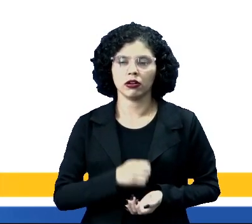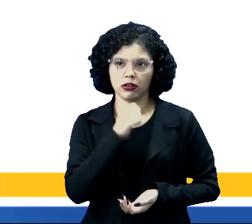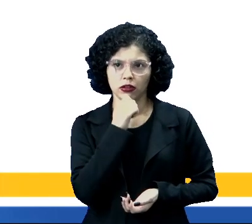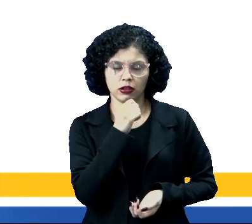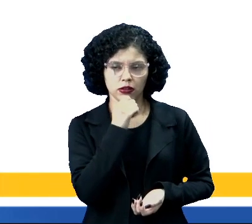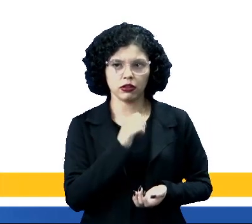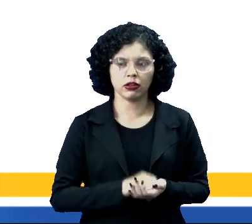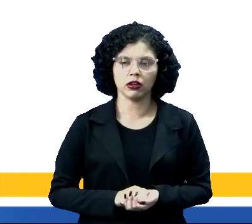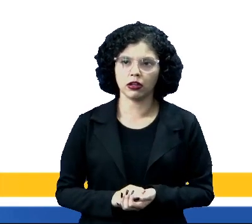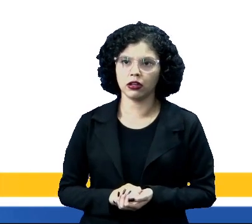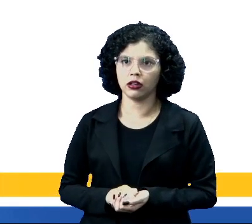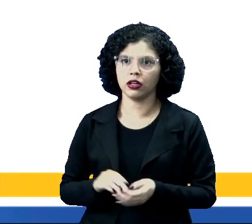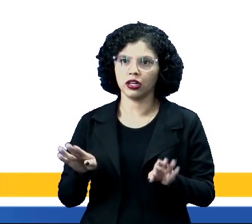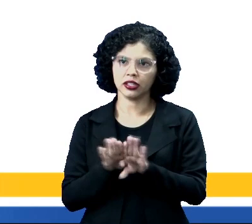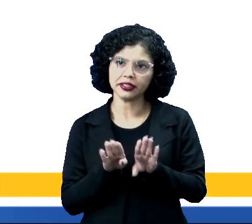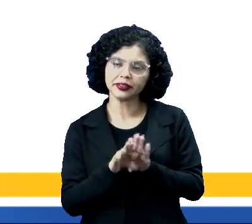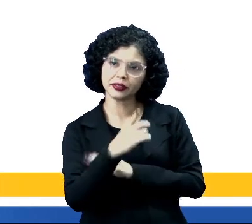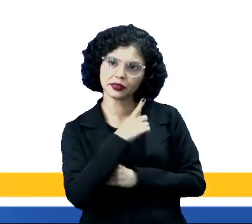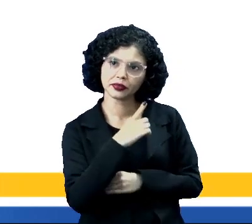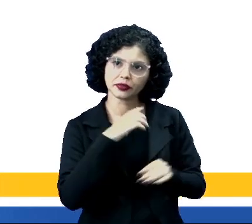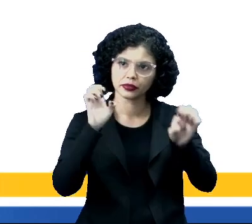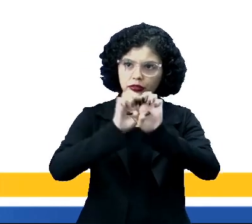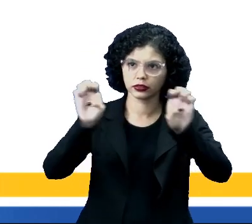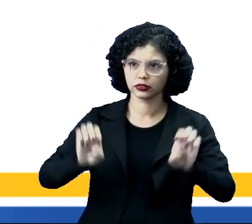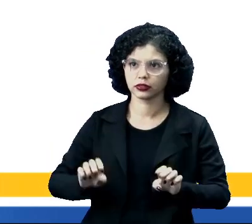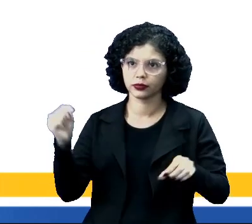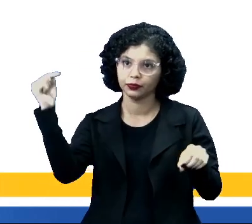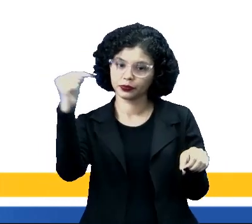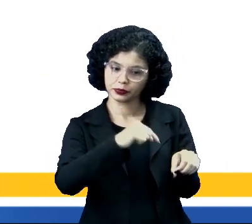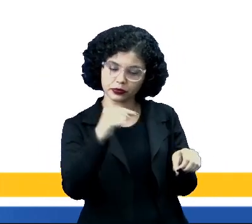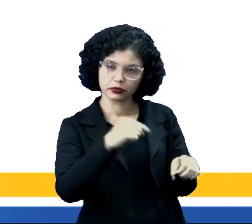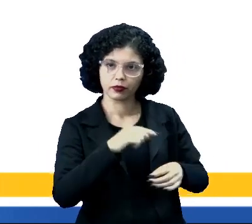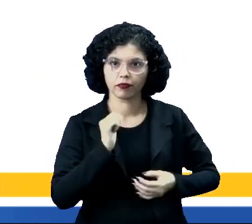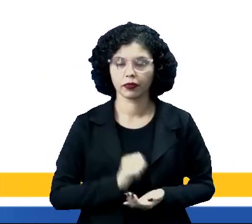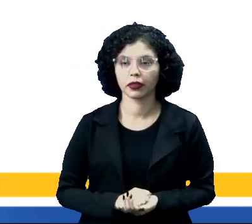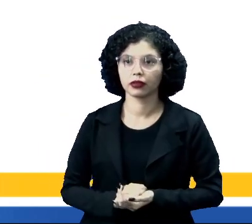Além do citoplasma, nós também vamos ter a estrutura do núcleo.